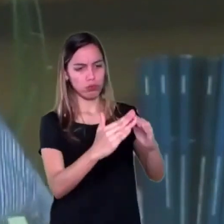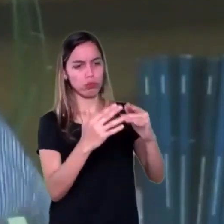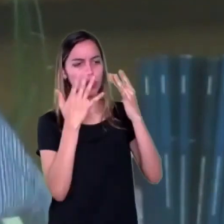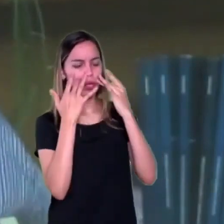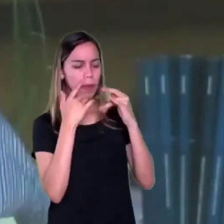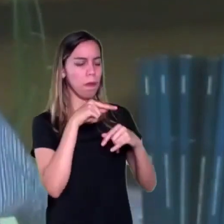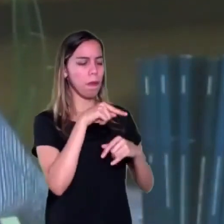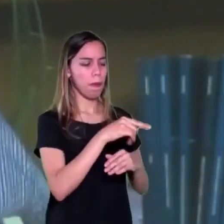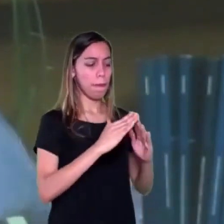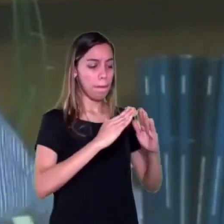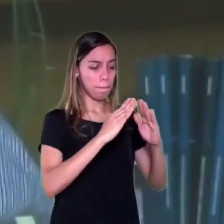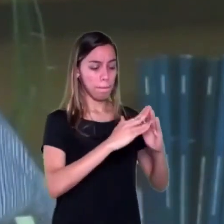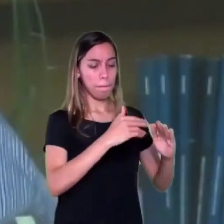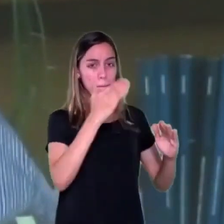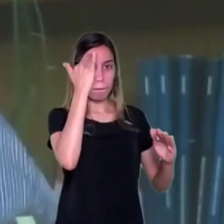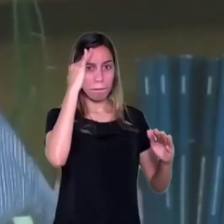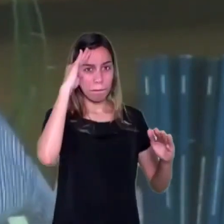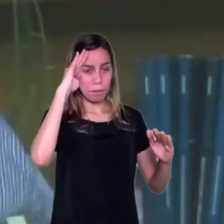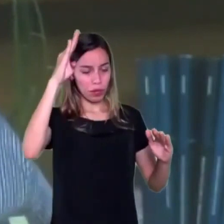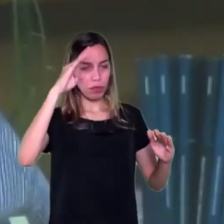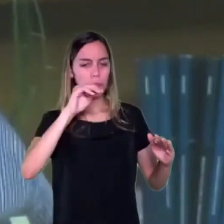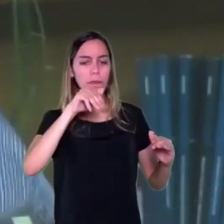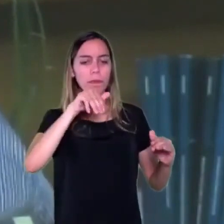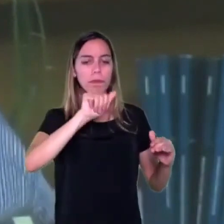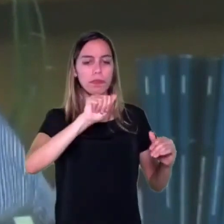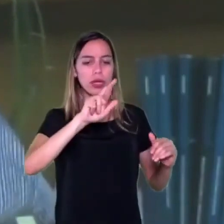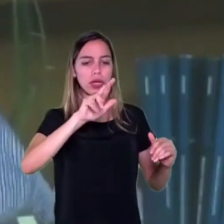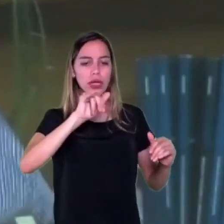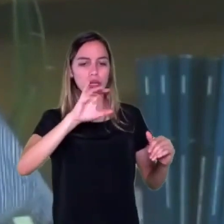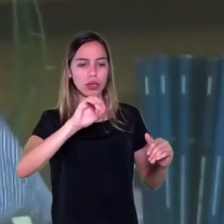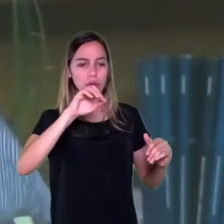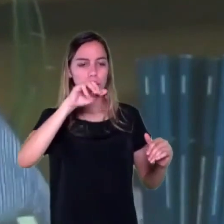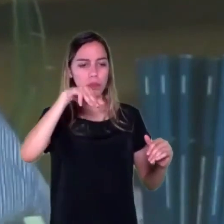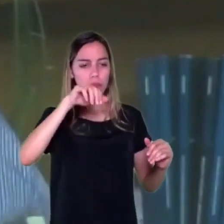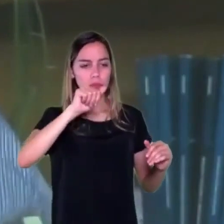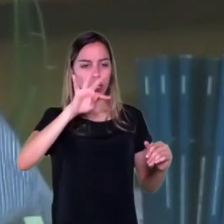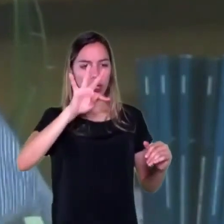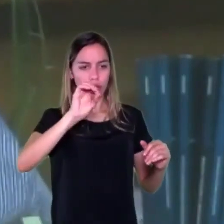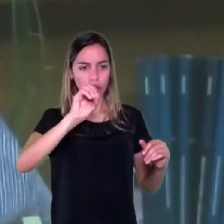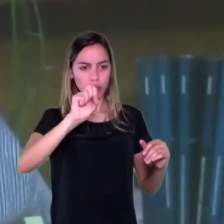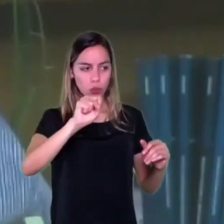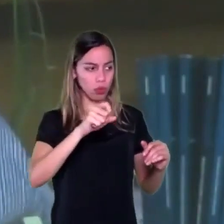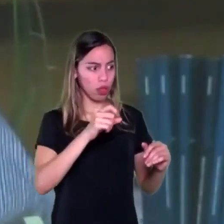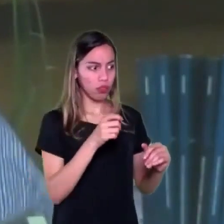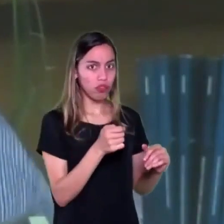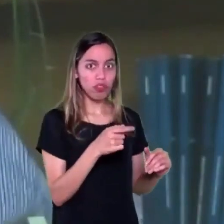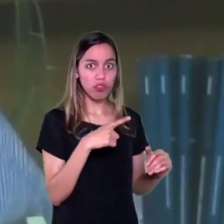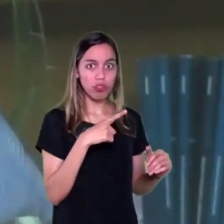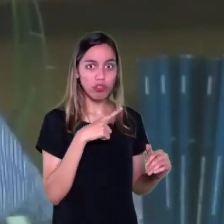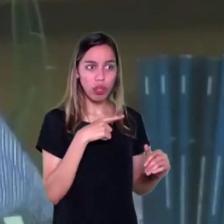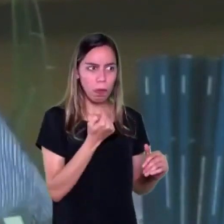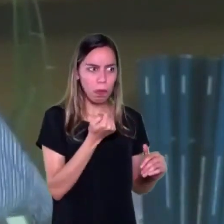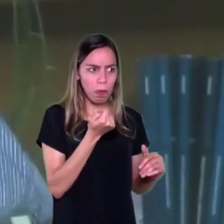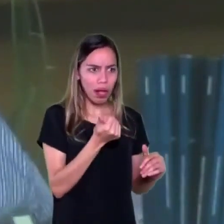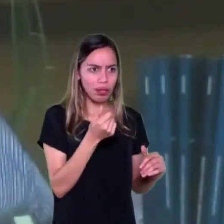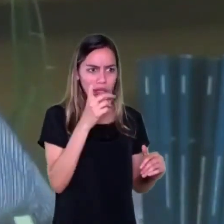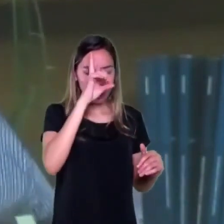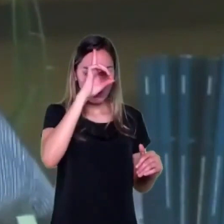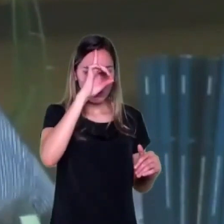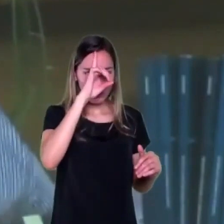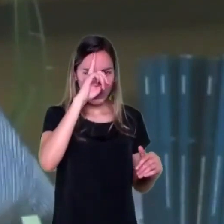cidade, e que reunia quase que todo dia centenas de pessoas